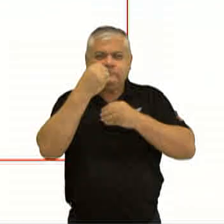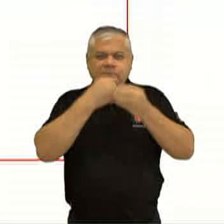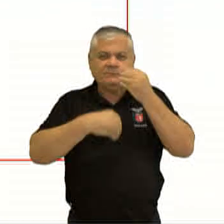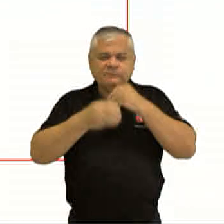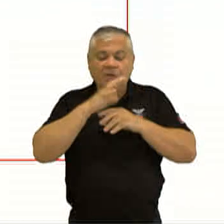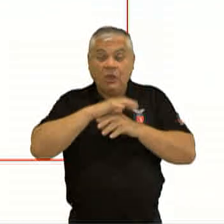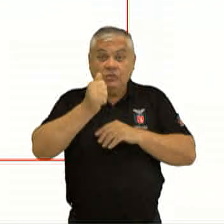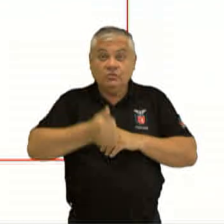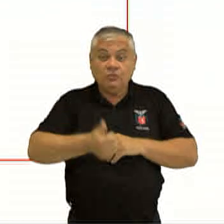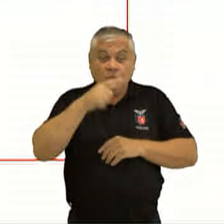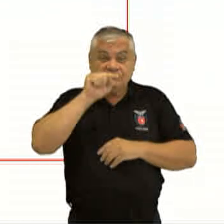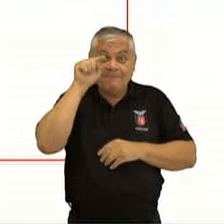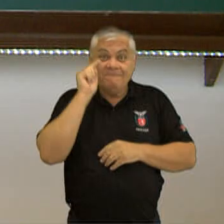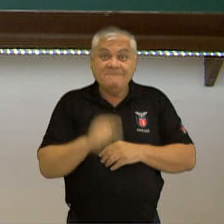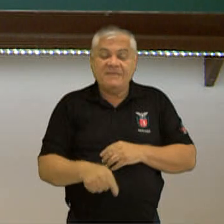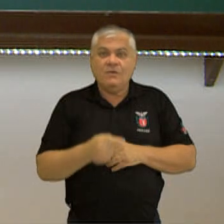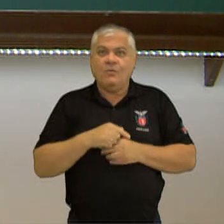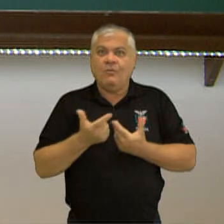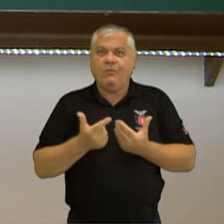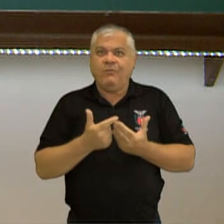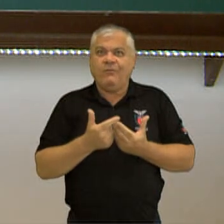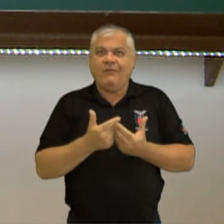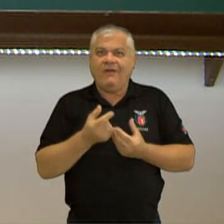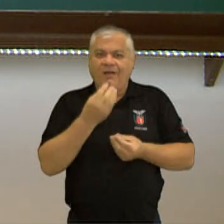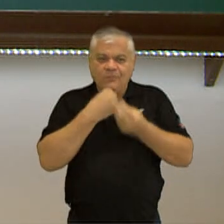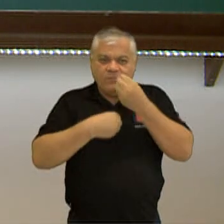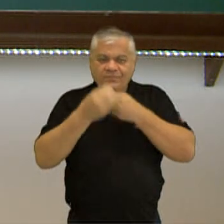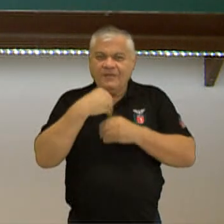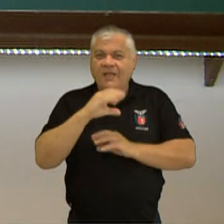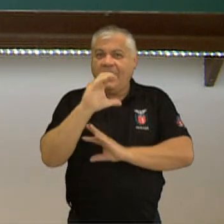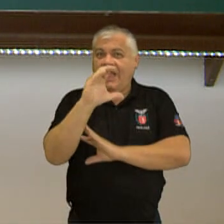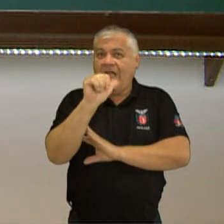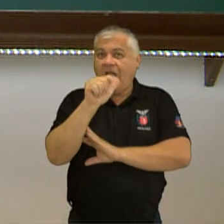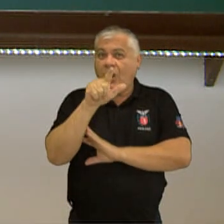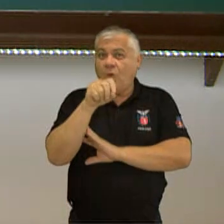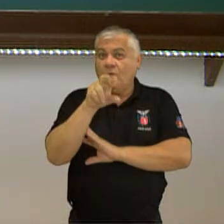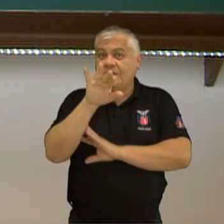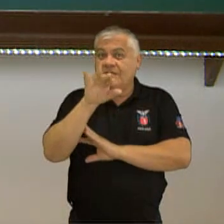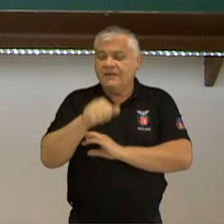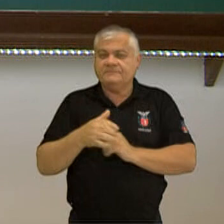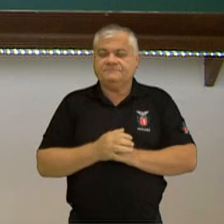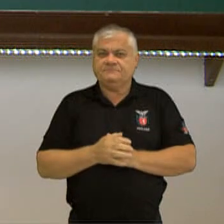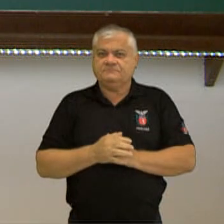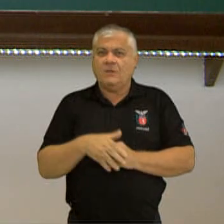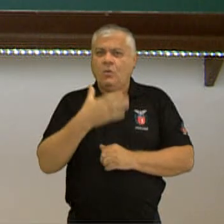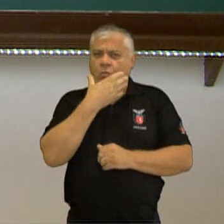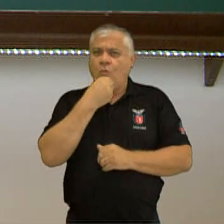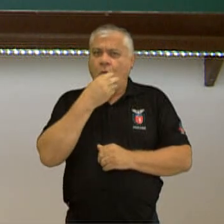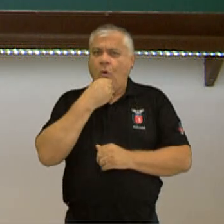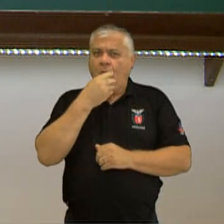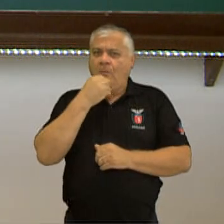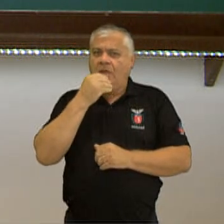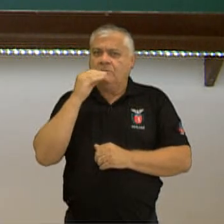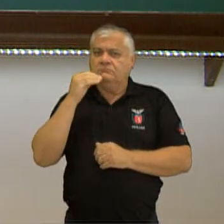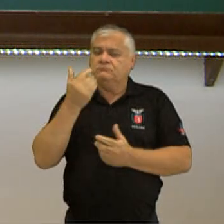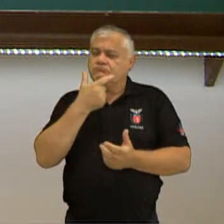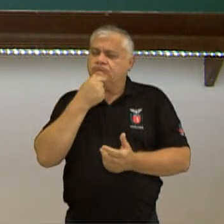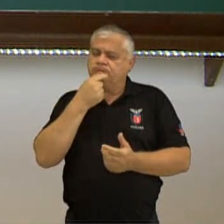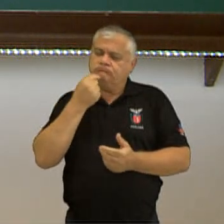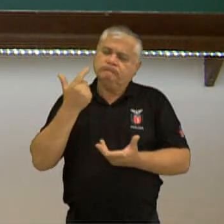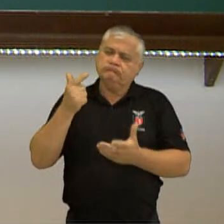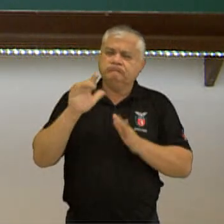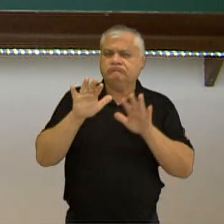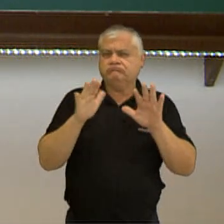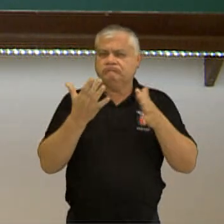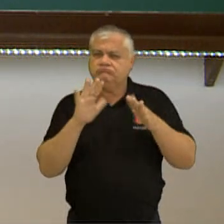gente? O ideal para um sexo masculino, né, adulto, seria ingerir em média,